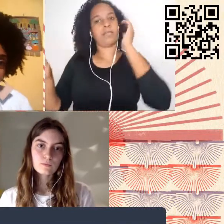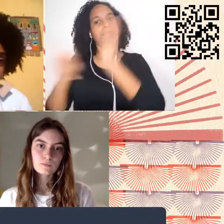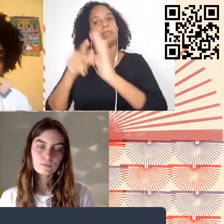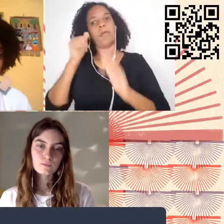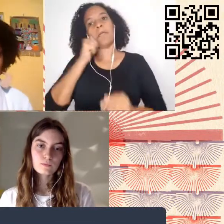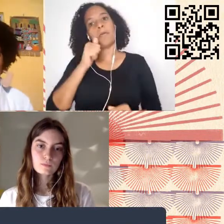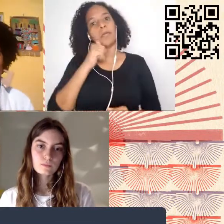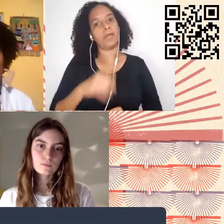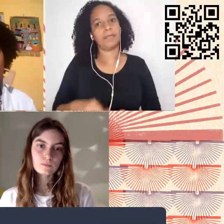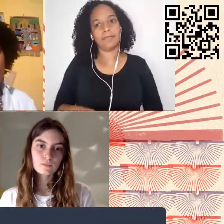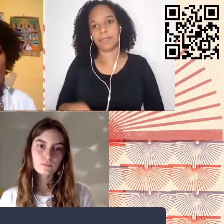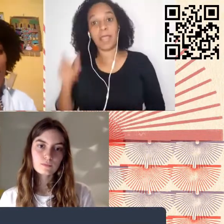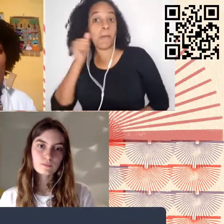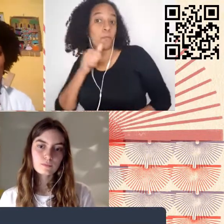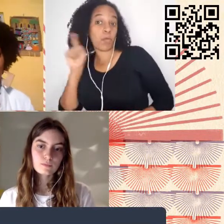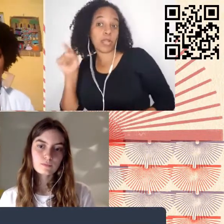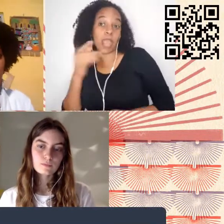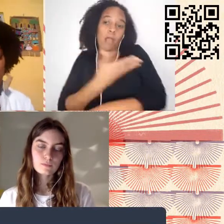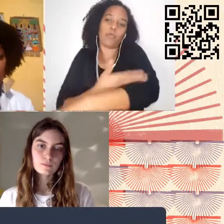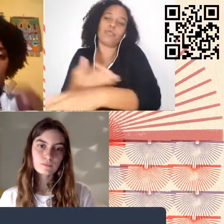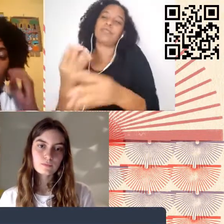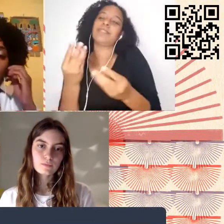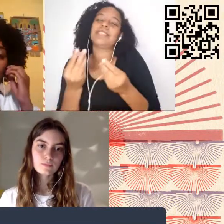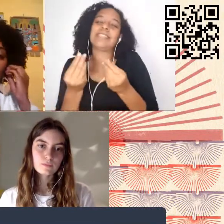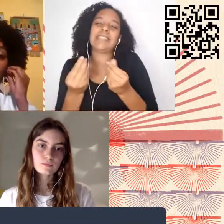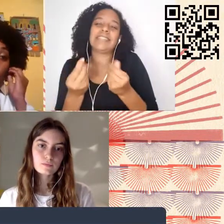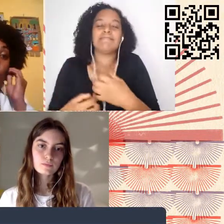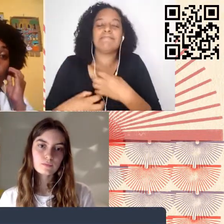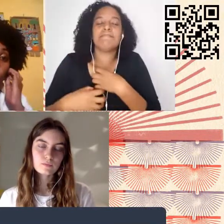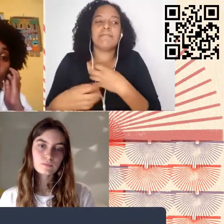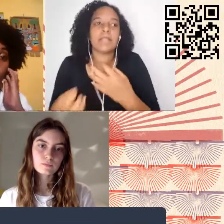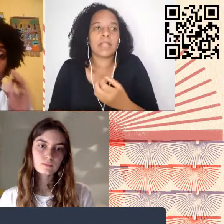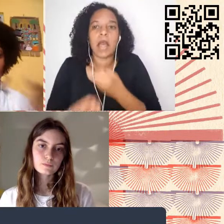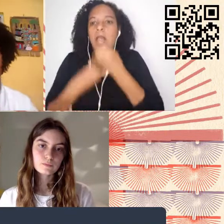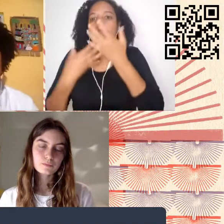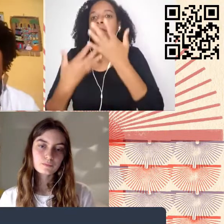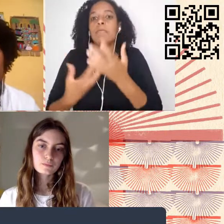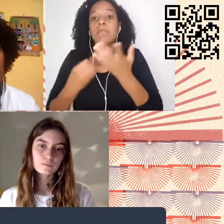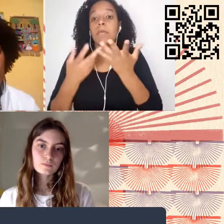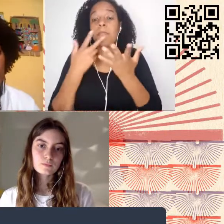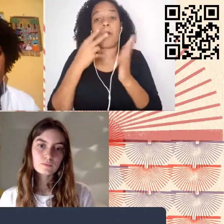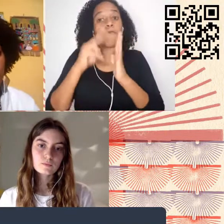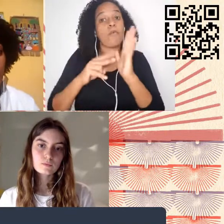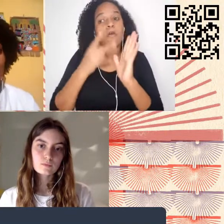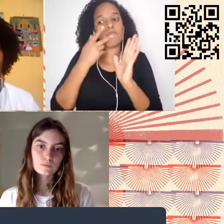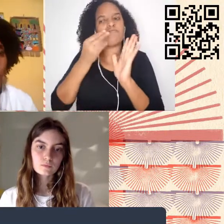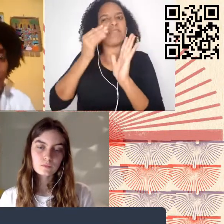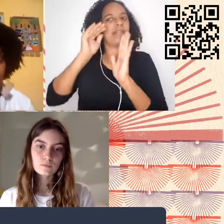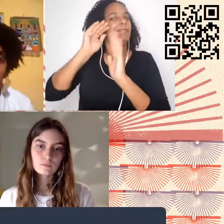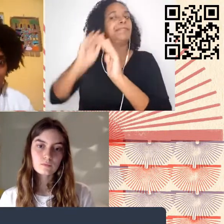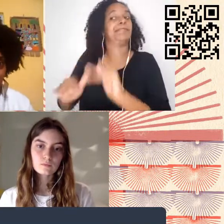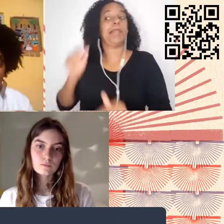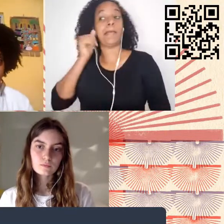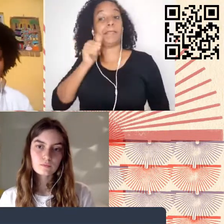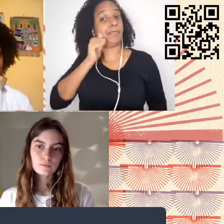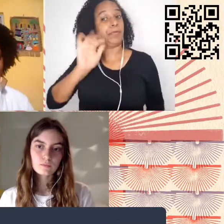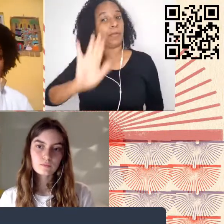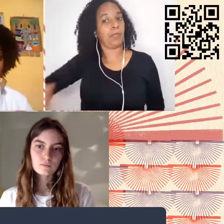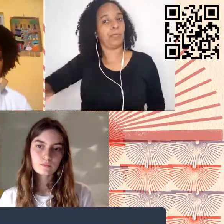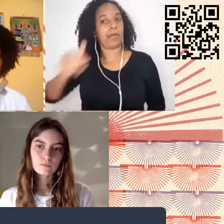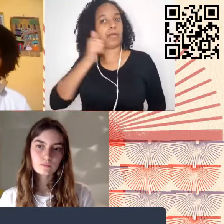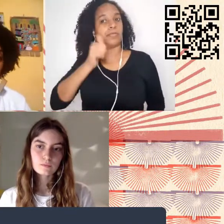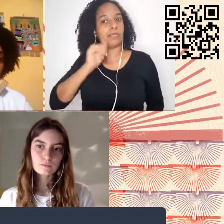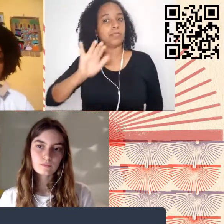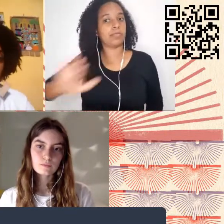poesia, essa sensibilidade, esse sensível. E aí a gente deixou isso também em desprestígio. E, ao mesmo tempo, ela